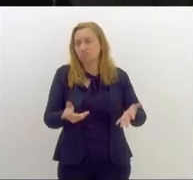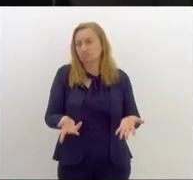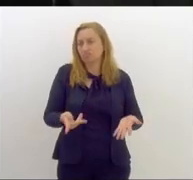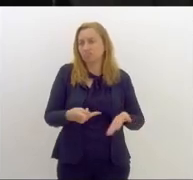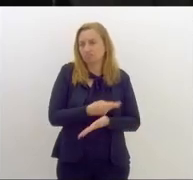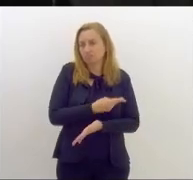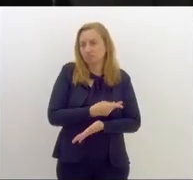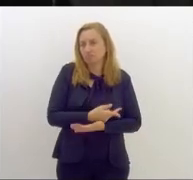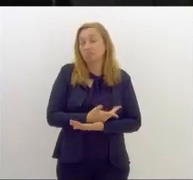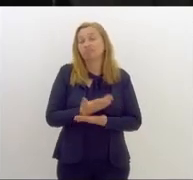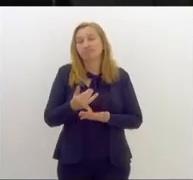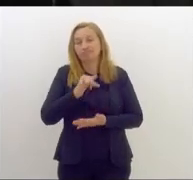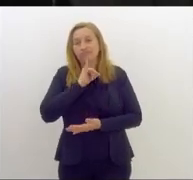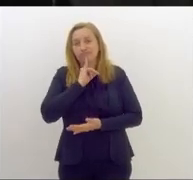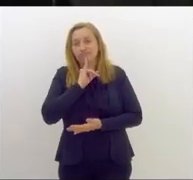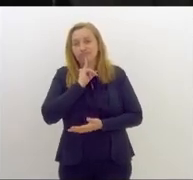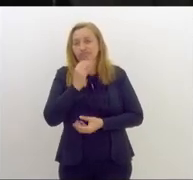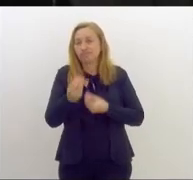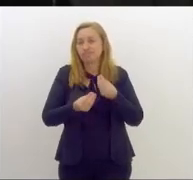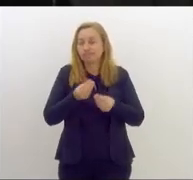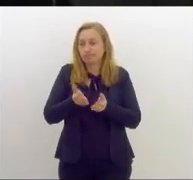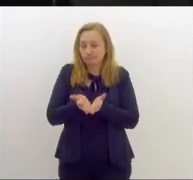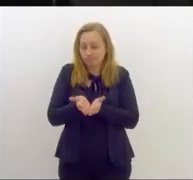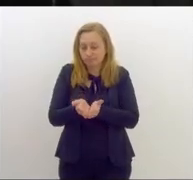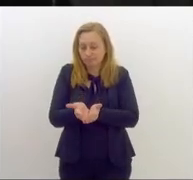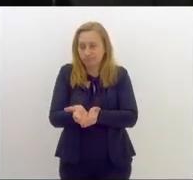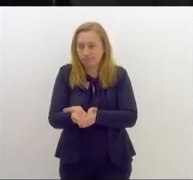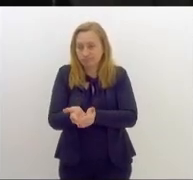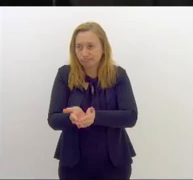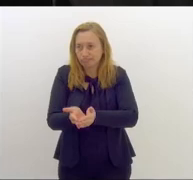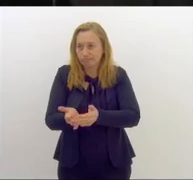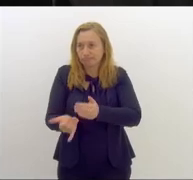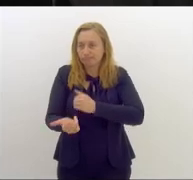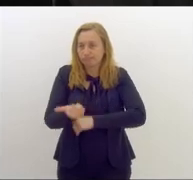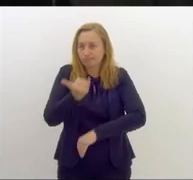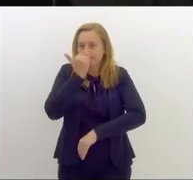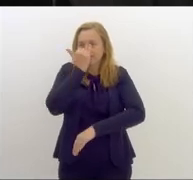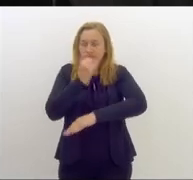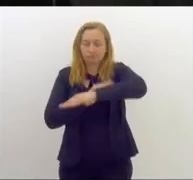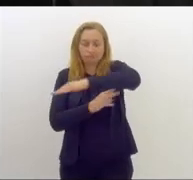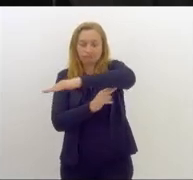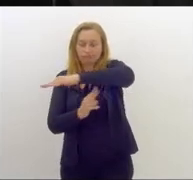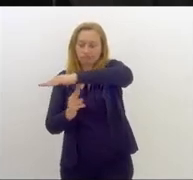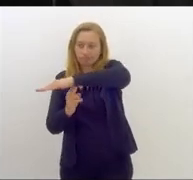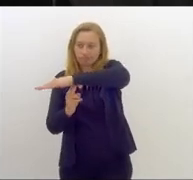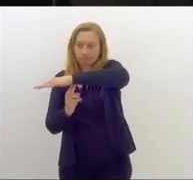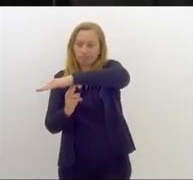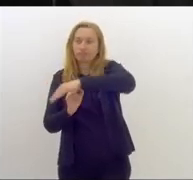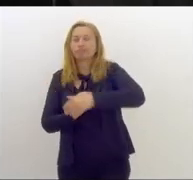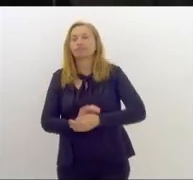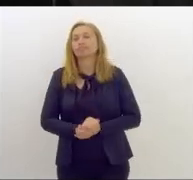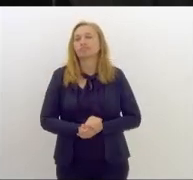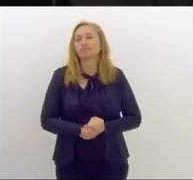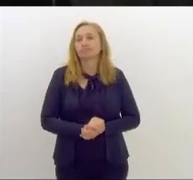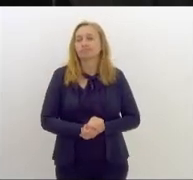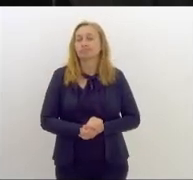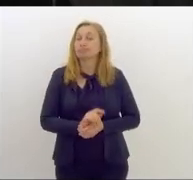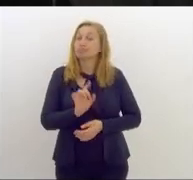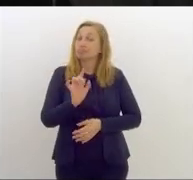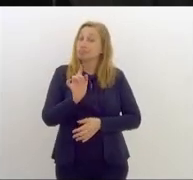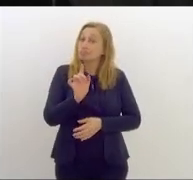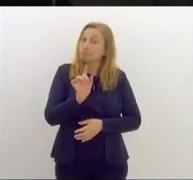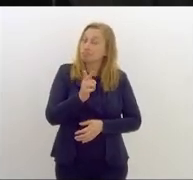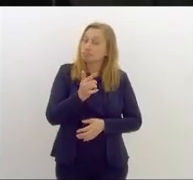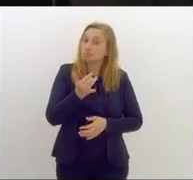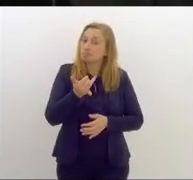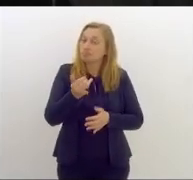como a embarcação ao baú dois vãos da ponte rio-niterói não promoveu